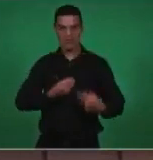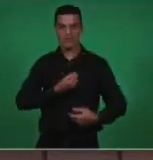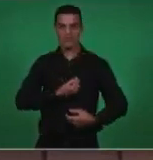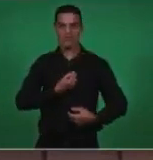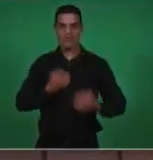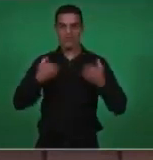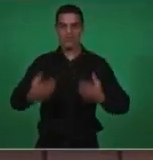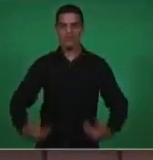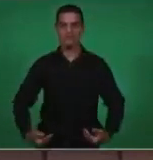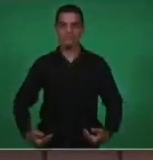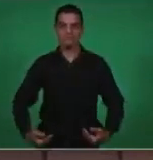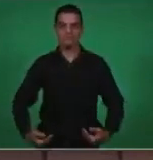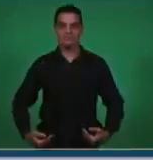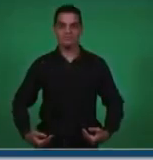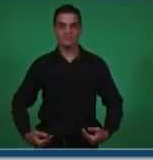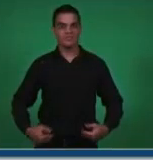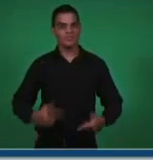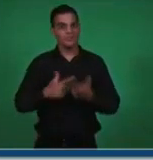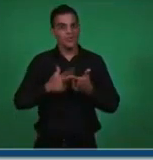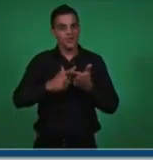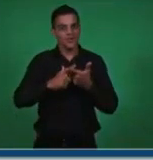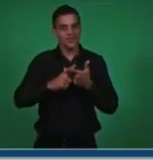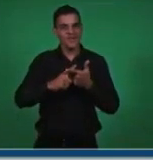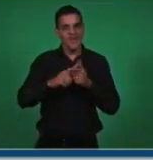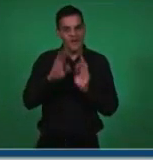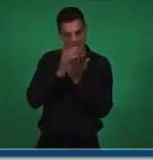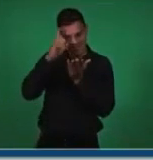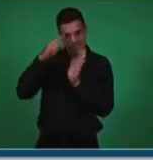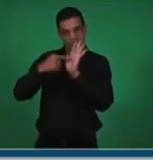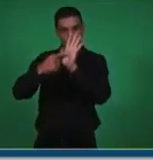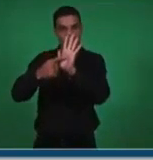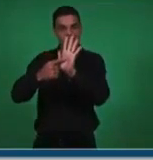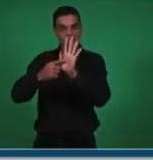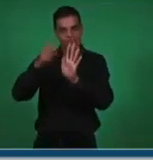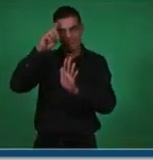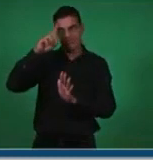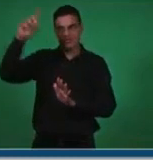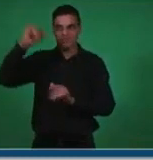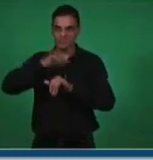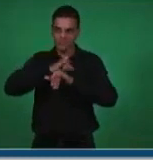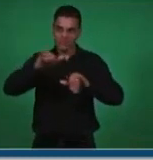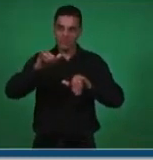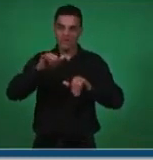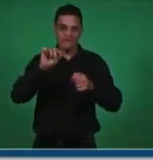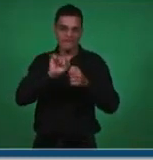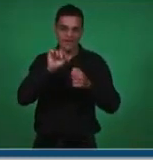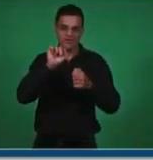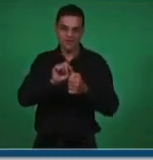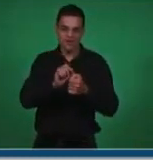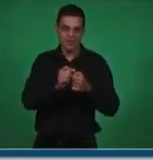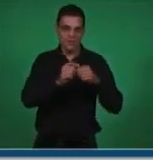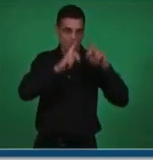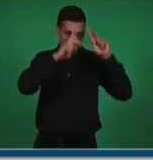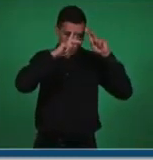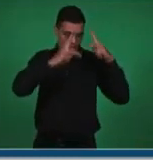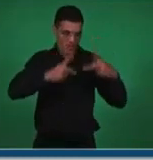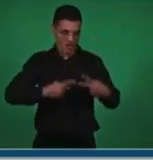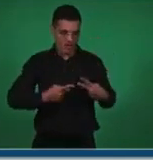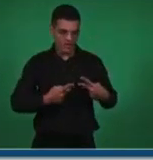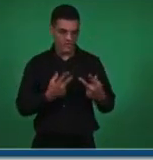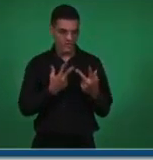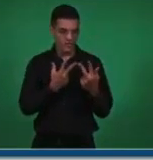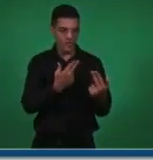Senhor nos diz: e disse Deus, façamos um homem à nossa imagem, conforme a nossa semelhança. E formou o Senhor Deus o homem do pó da